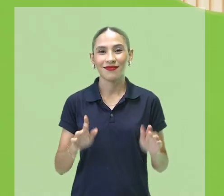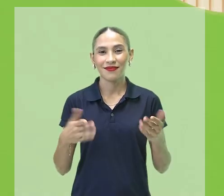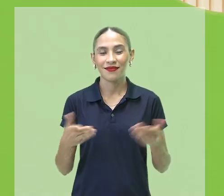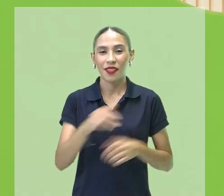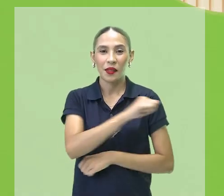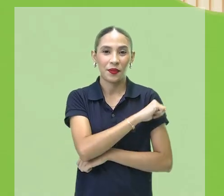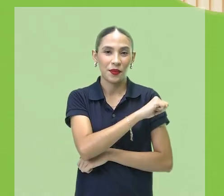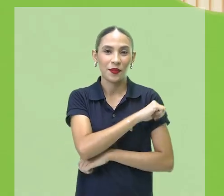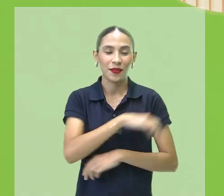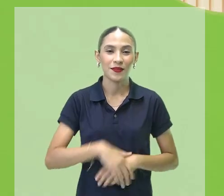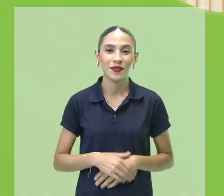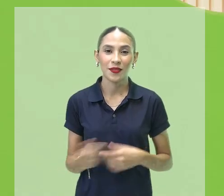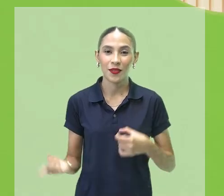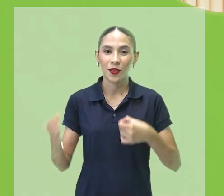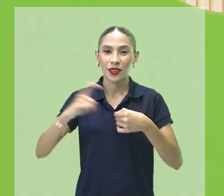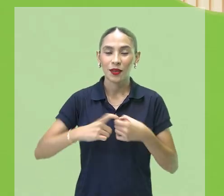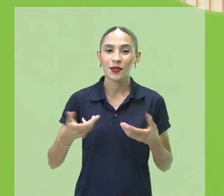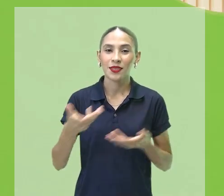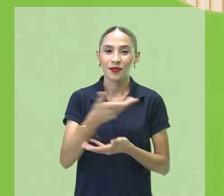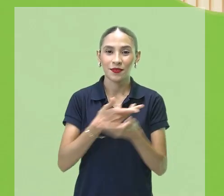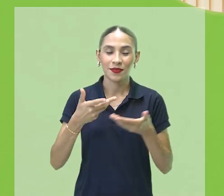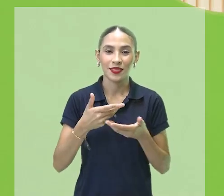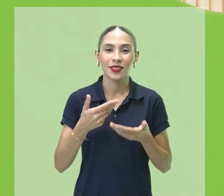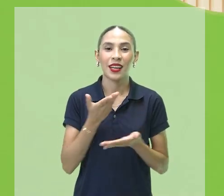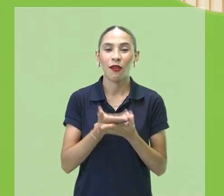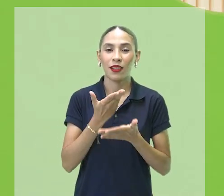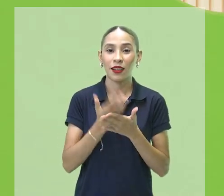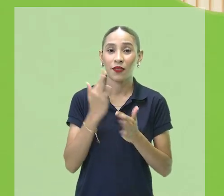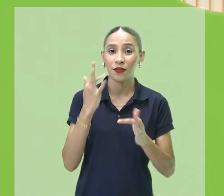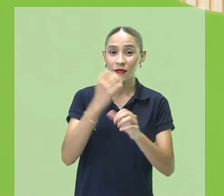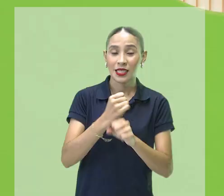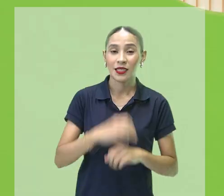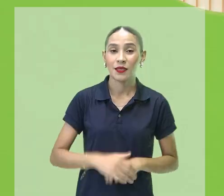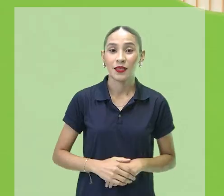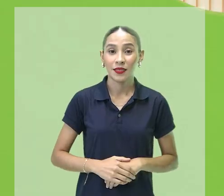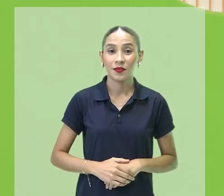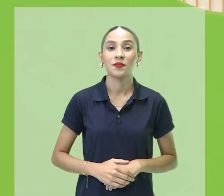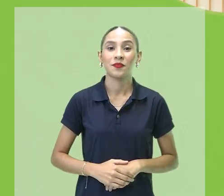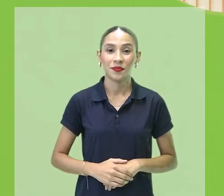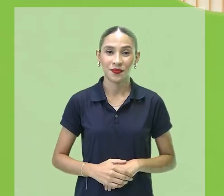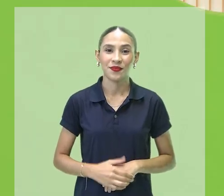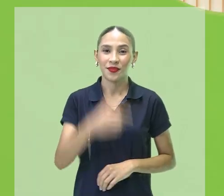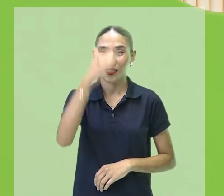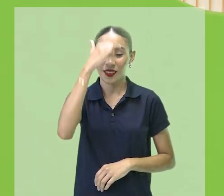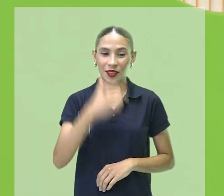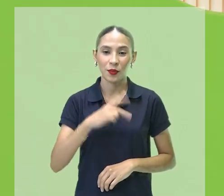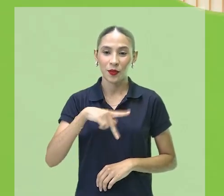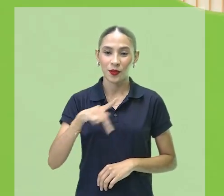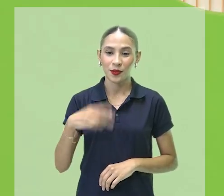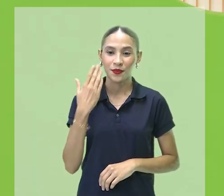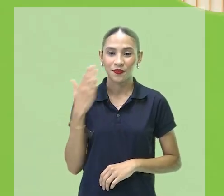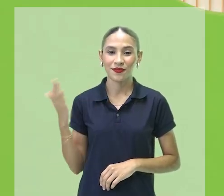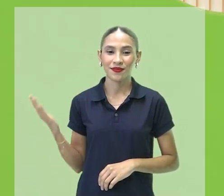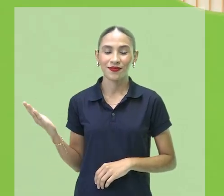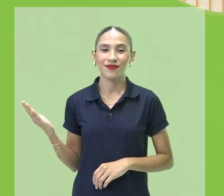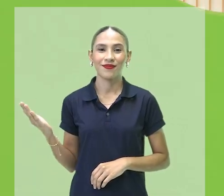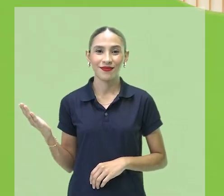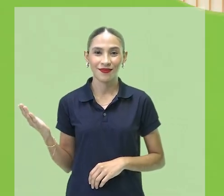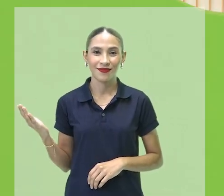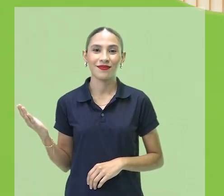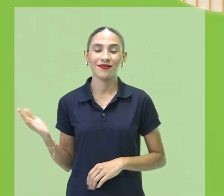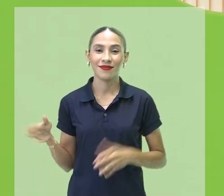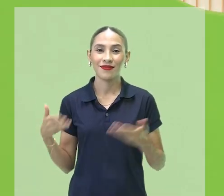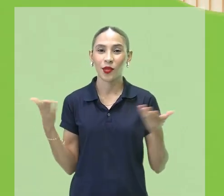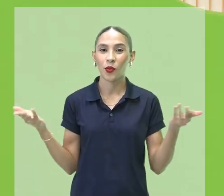Muito bem, queridos estudantes, estamos de volta aqui para mais uma aula de física. Quem fala com vocês aqui é o professor